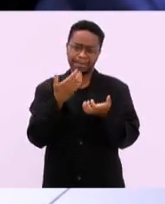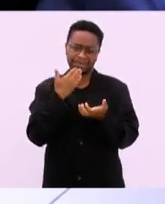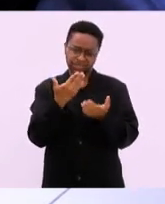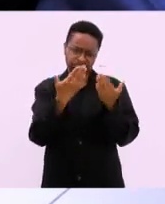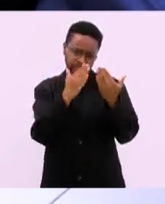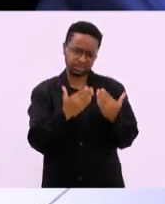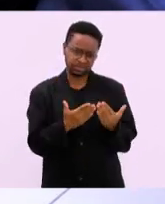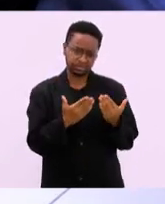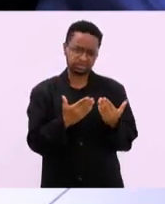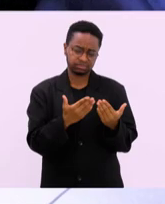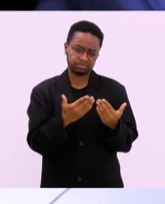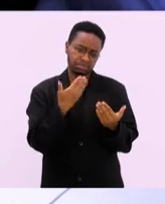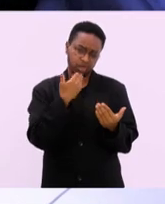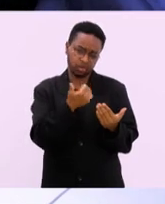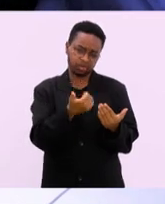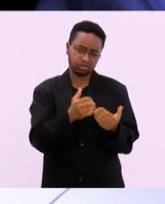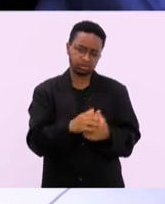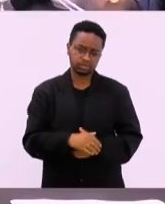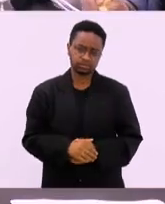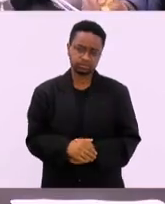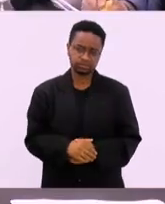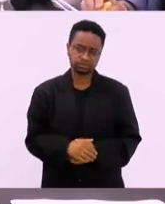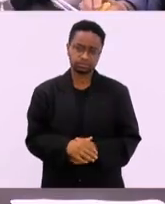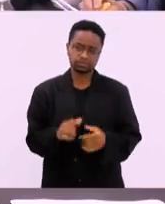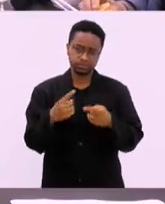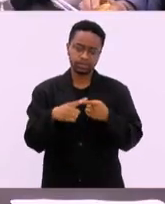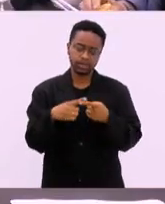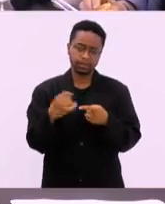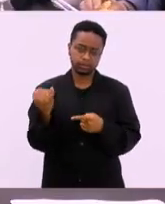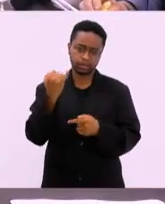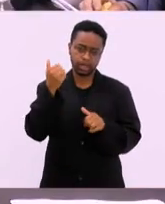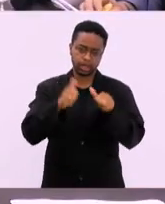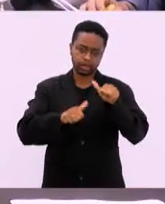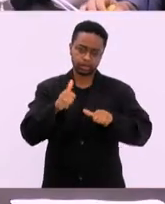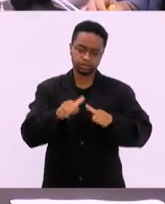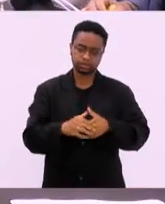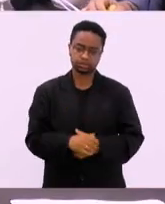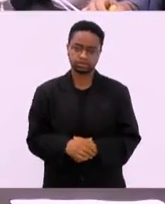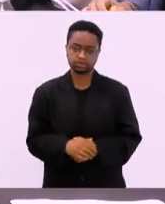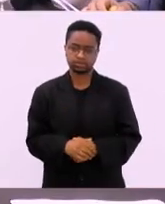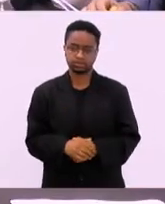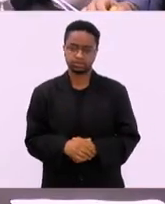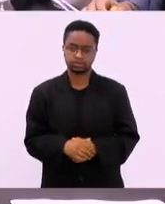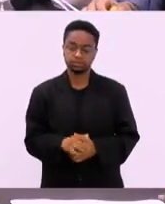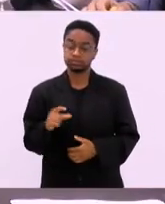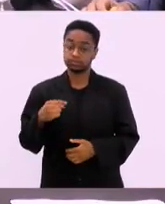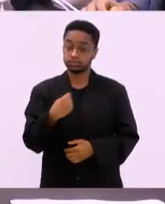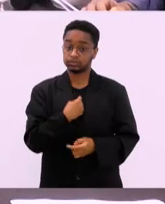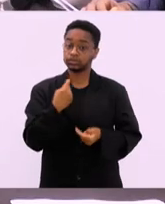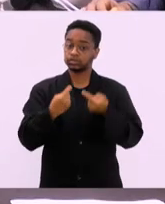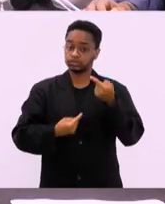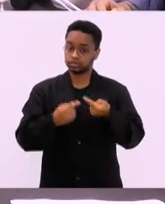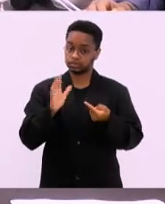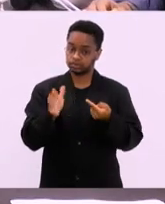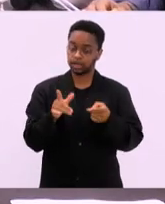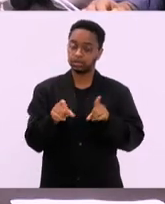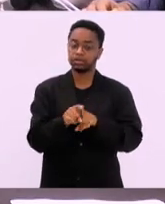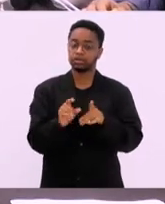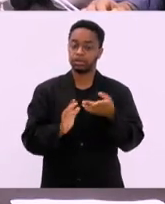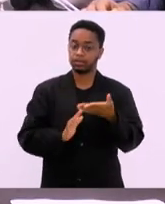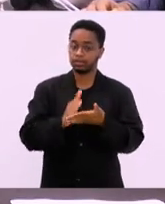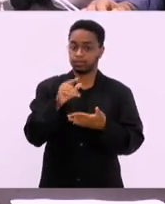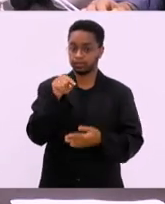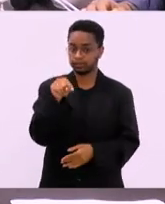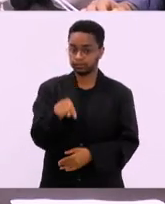repente, peço vista. Presidente. Porque é prudente a análise, sim. Presidente. Deputado Luiz Paulo. Nós já discutimos e aprovamos aqui